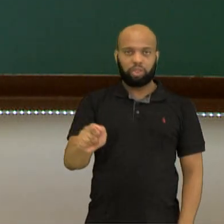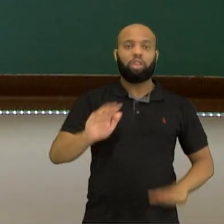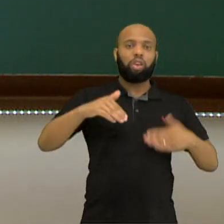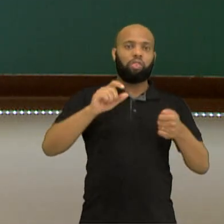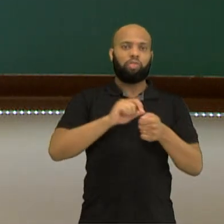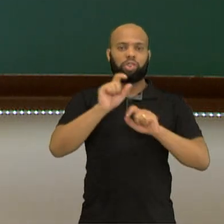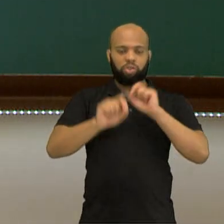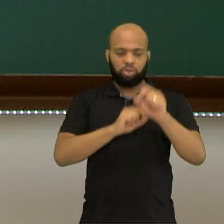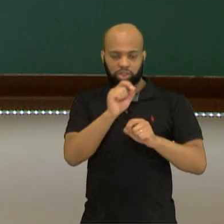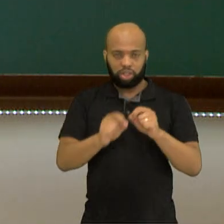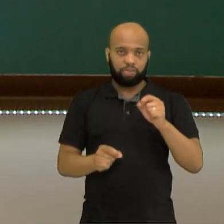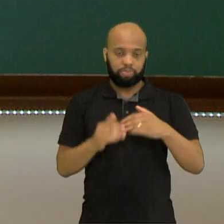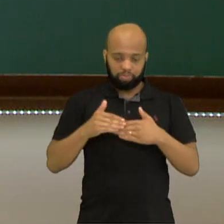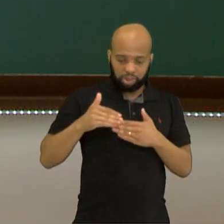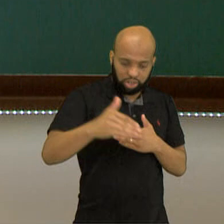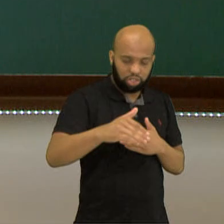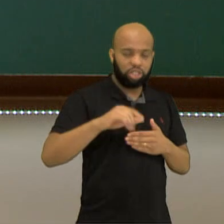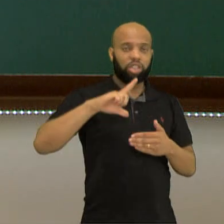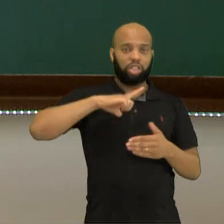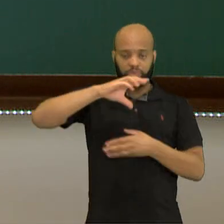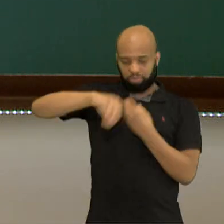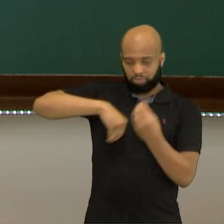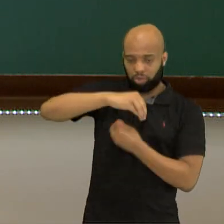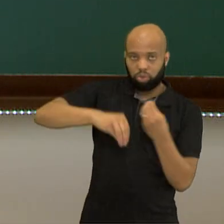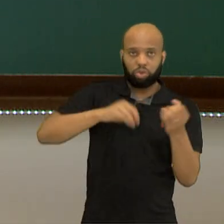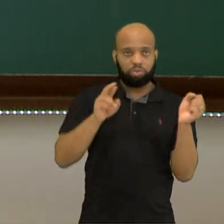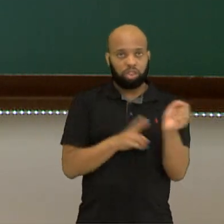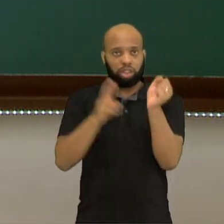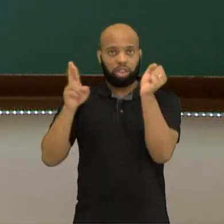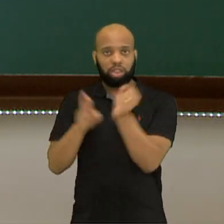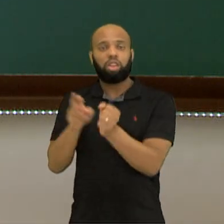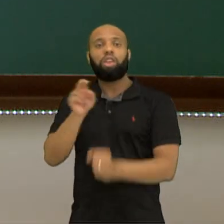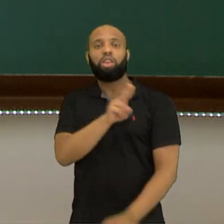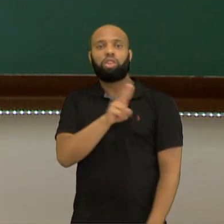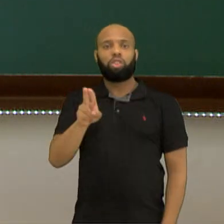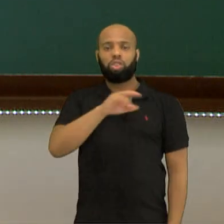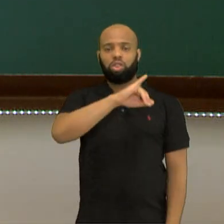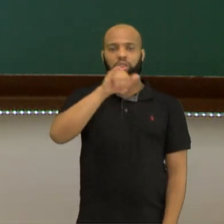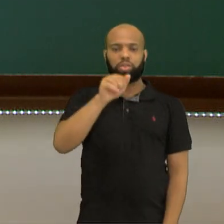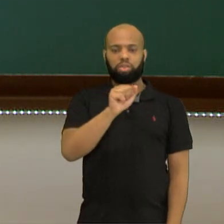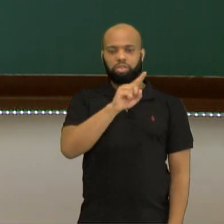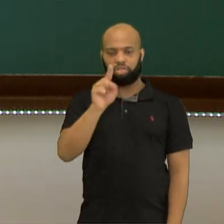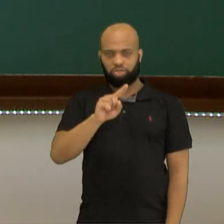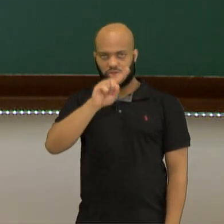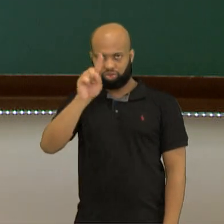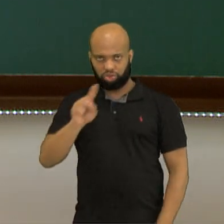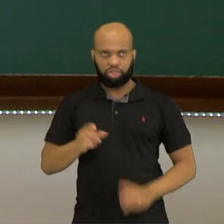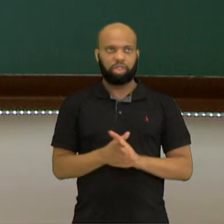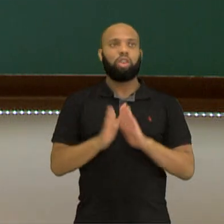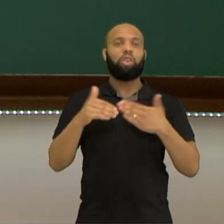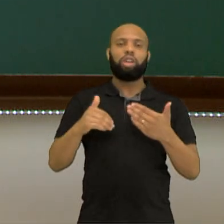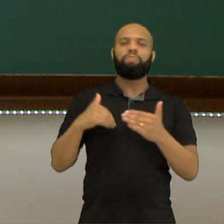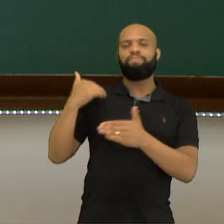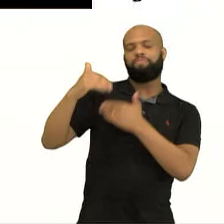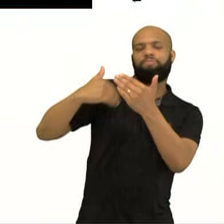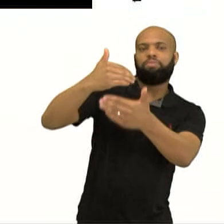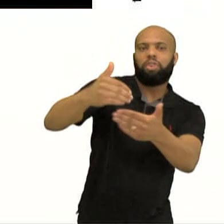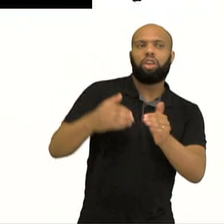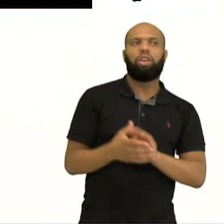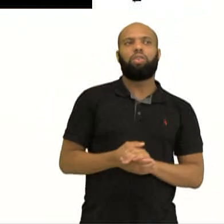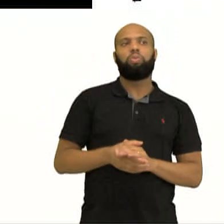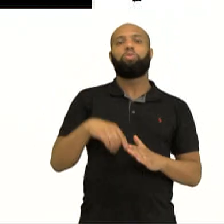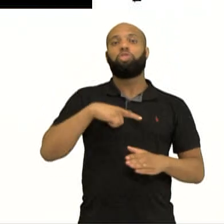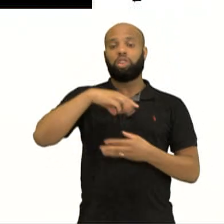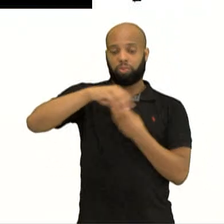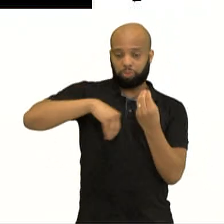originar, a partir dessas misturas, num ritmo chamado jazz. Se desenvolveu com